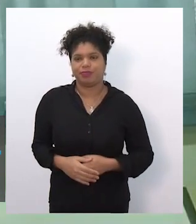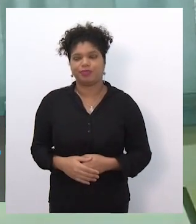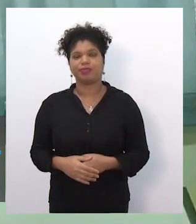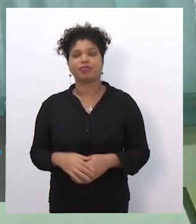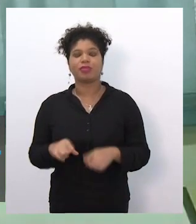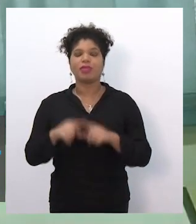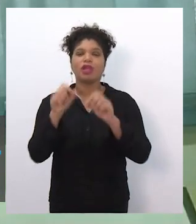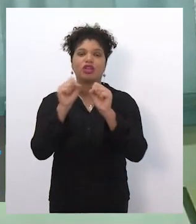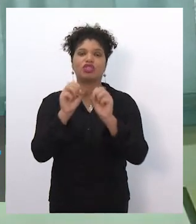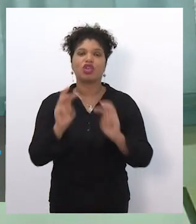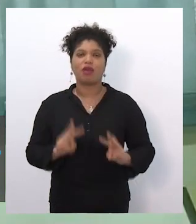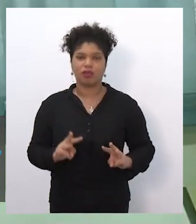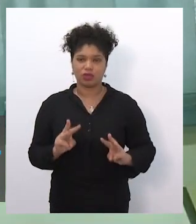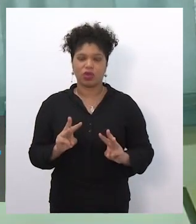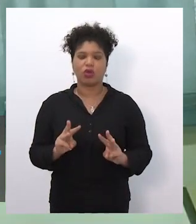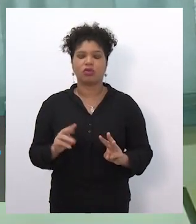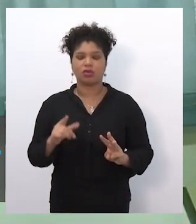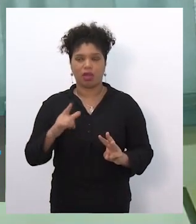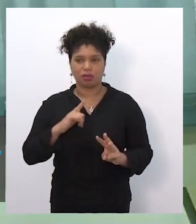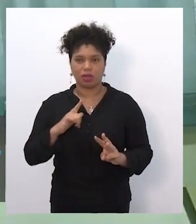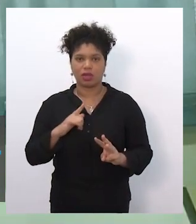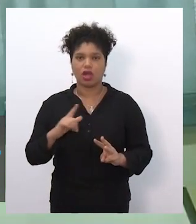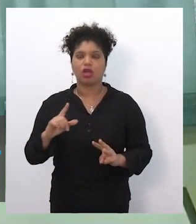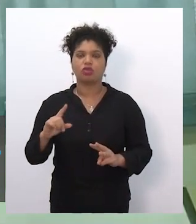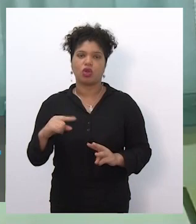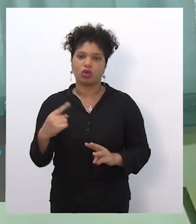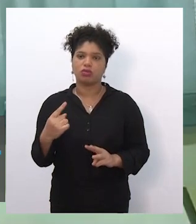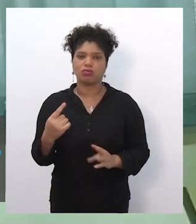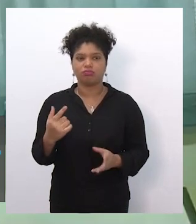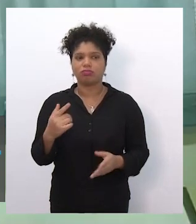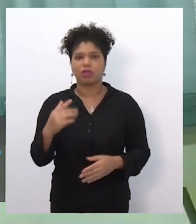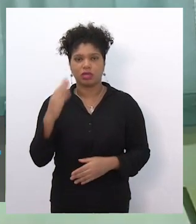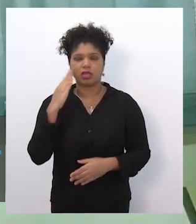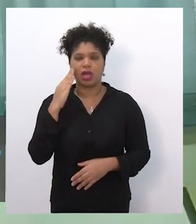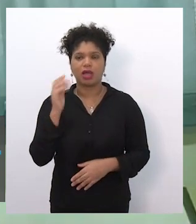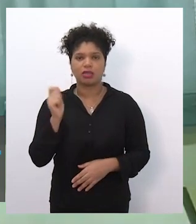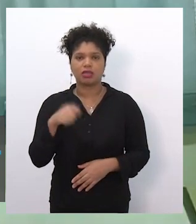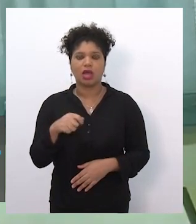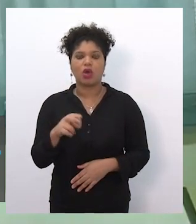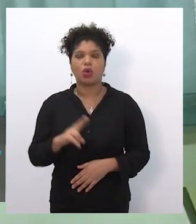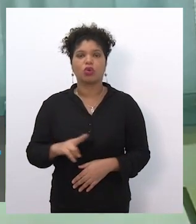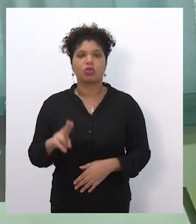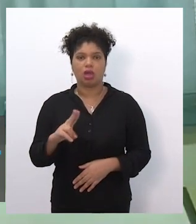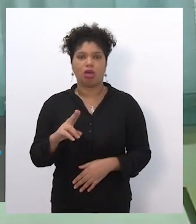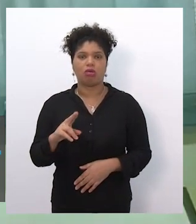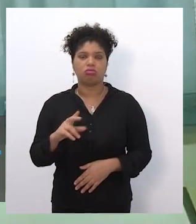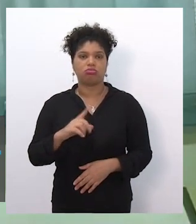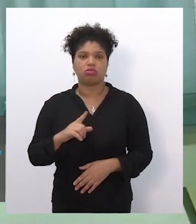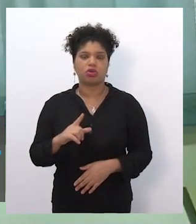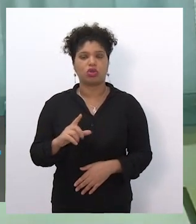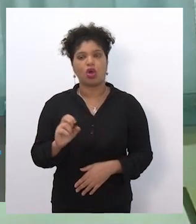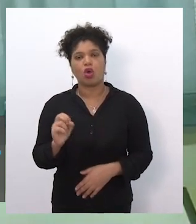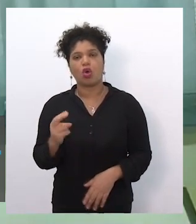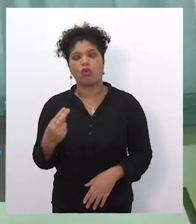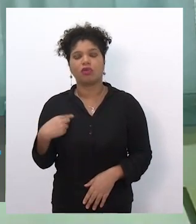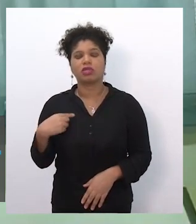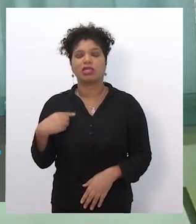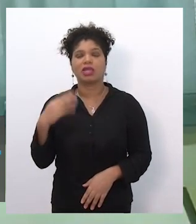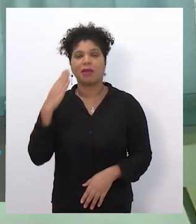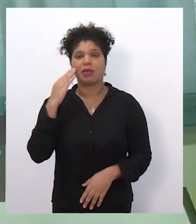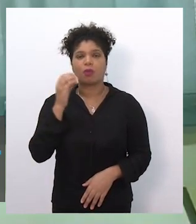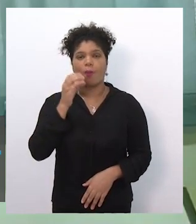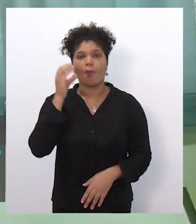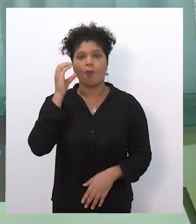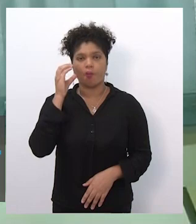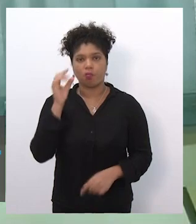de terceiro, de fato, abrindo o gabinete, você consegue localizar os slots, ou você pega ali o código da placa-mãe